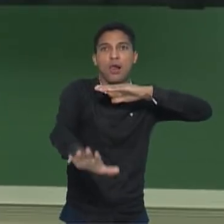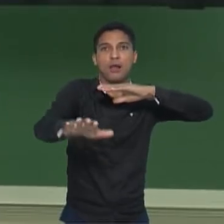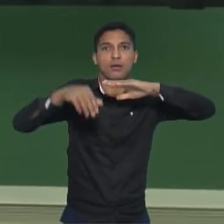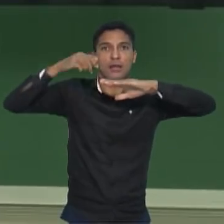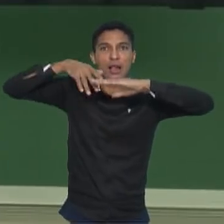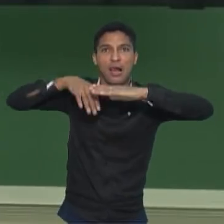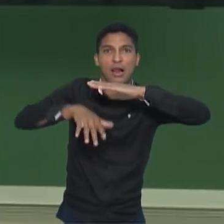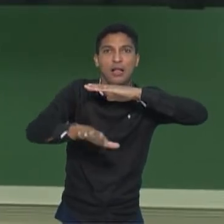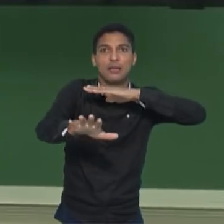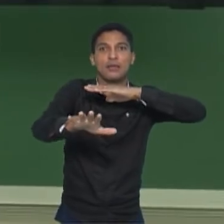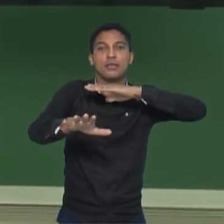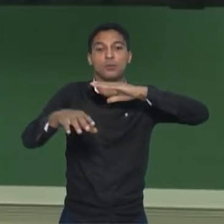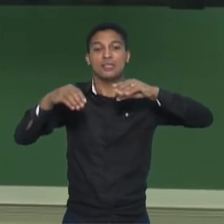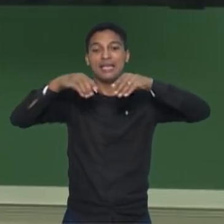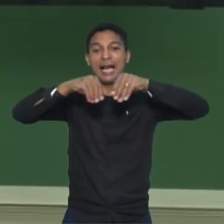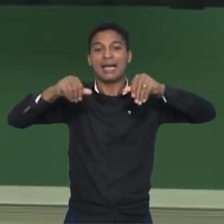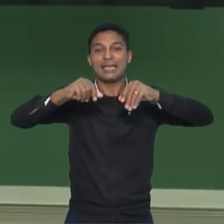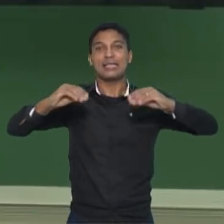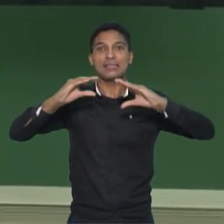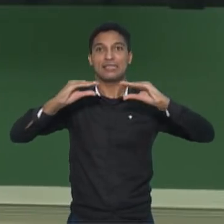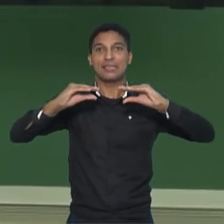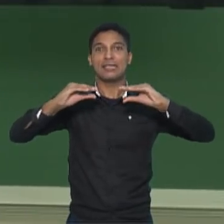para se desenvolver.